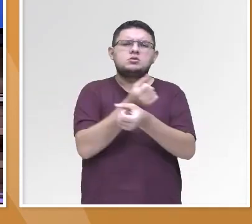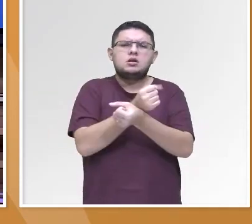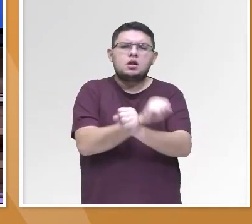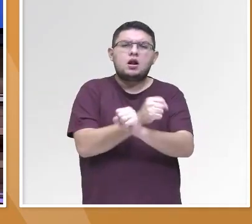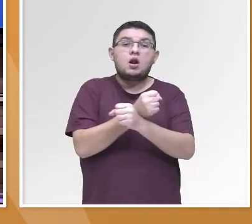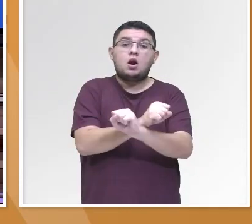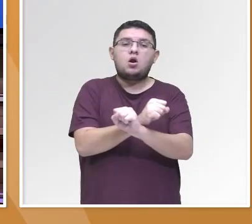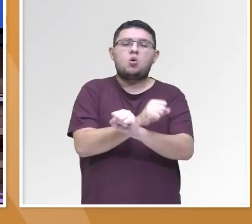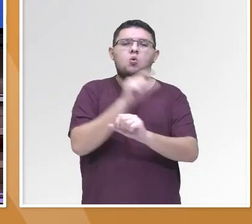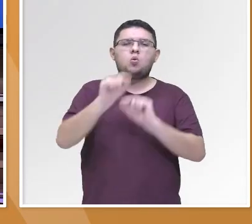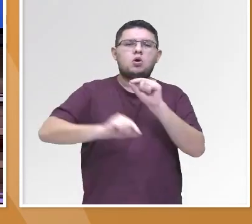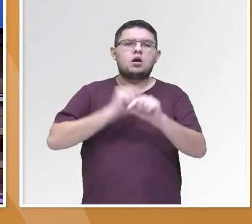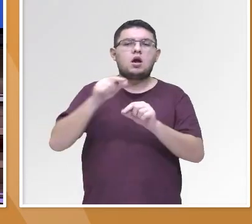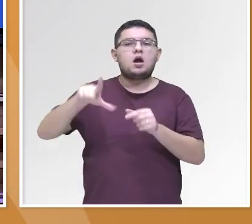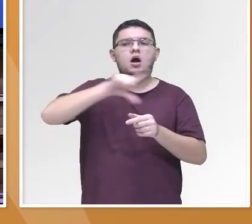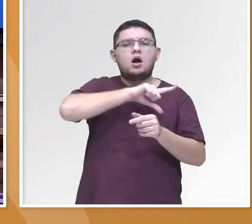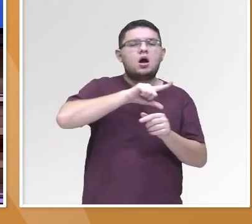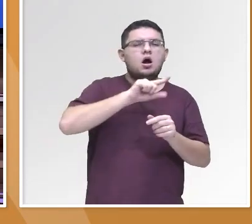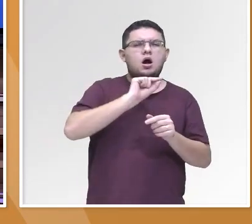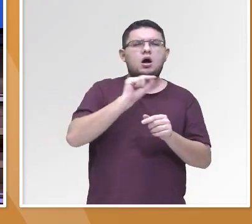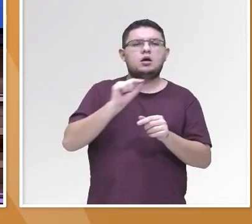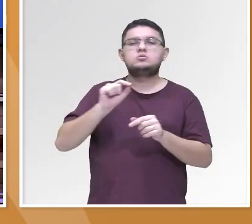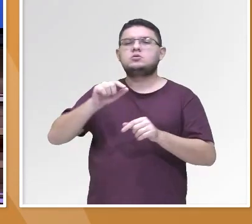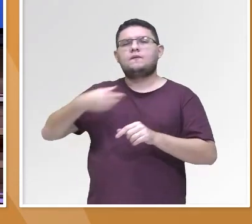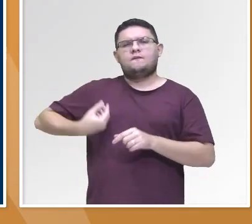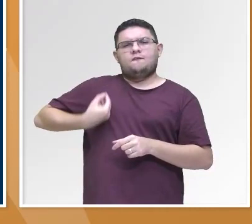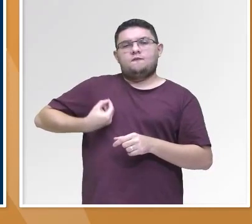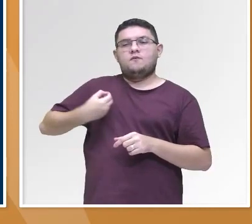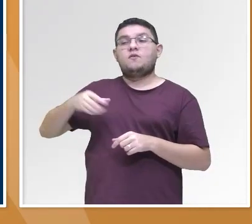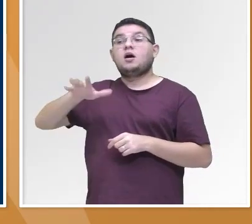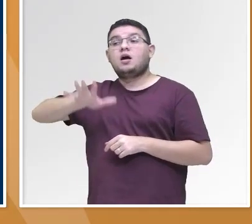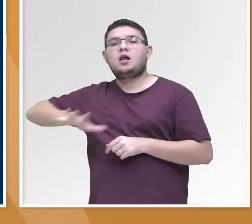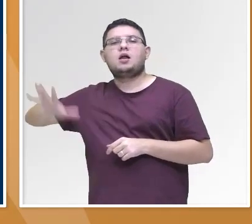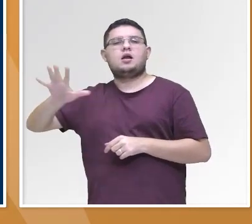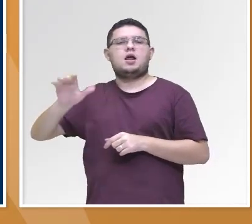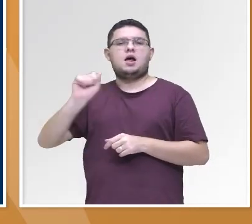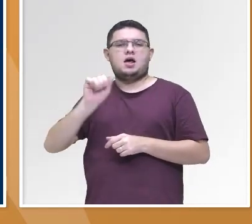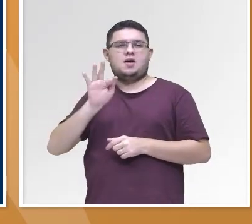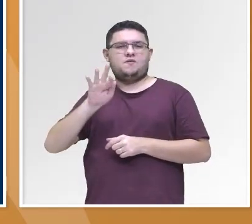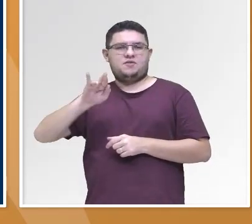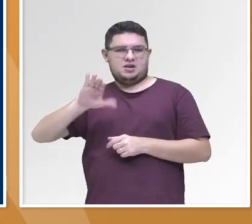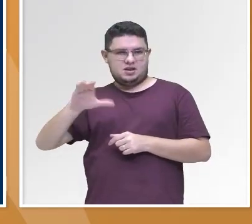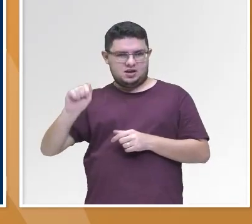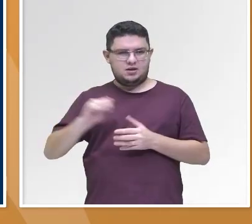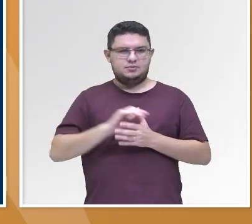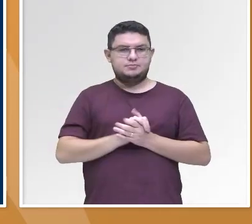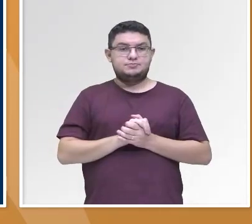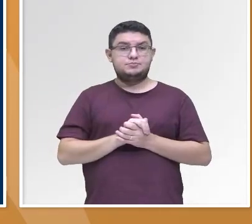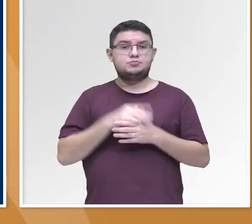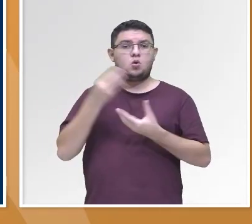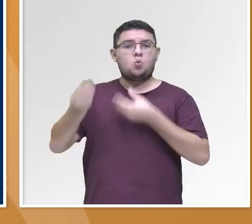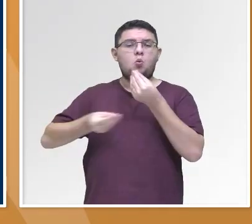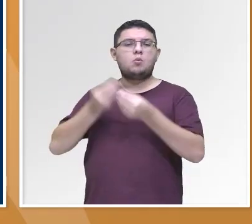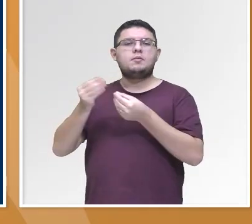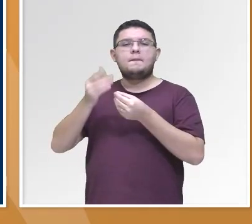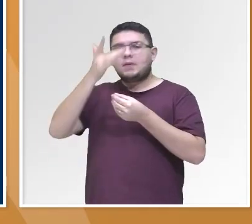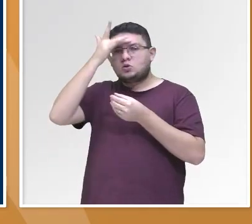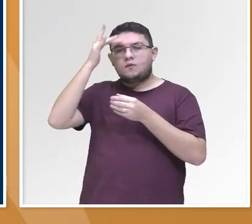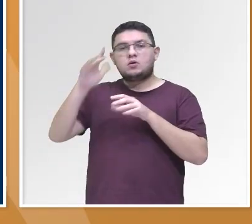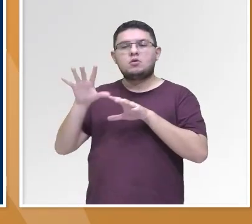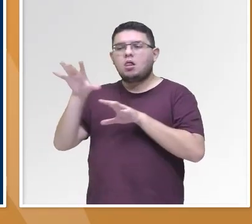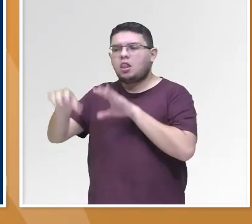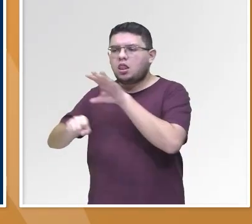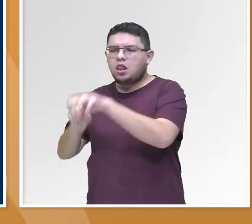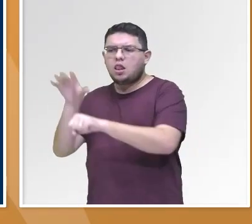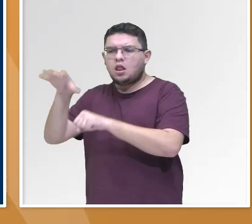vieram da África, ok? Então, continuando o nosso texto. Pessoas eram capturadas nestas regiões africanas e eram